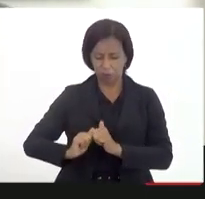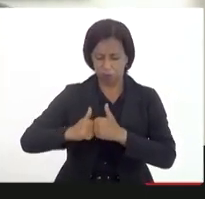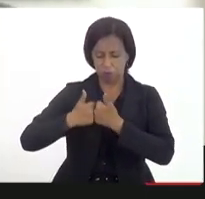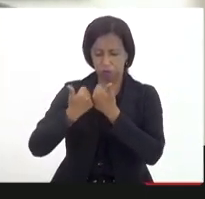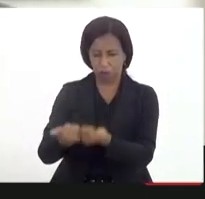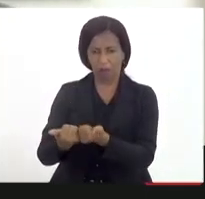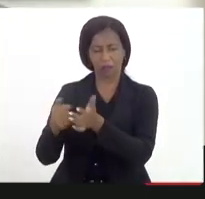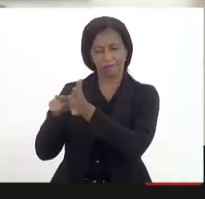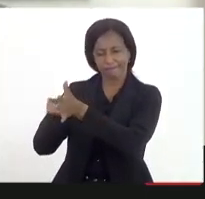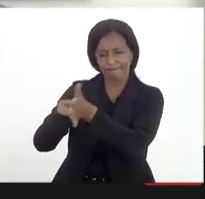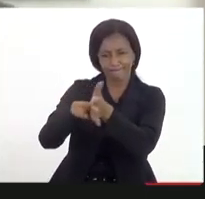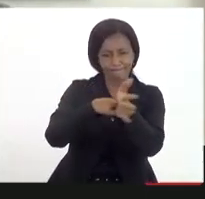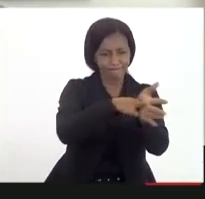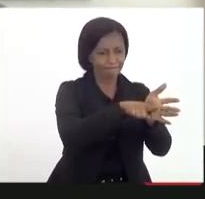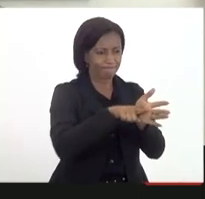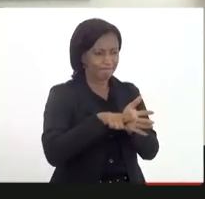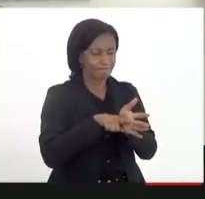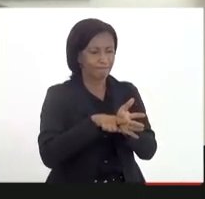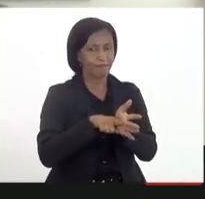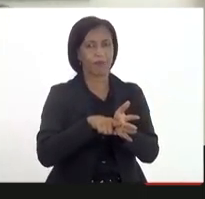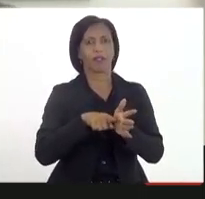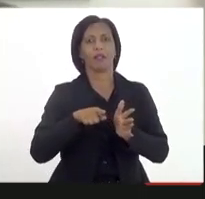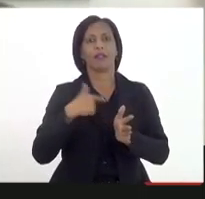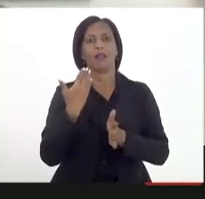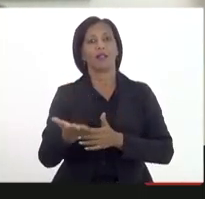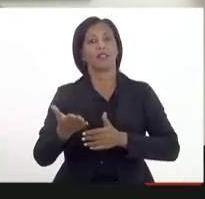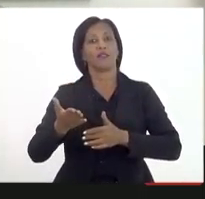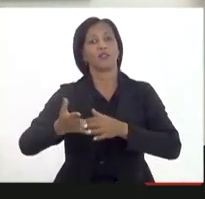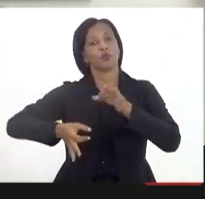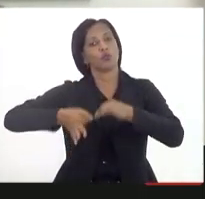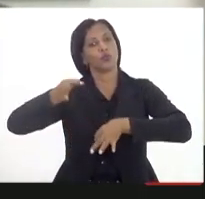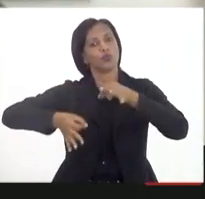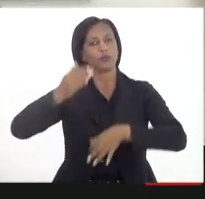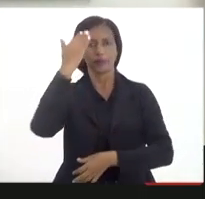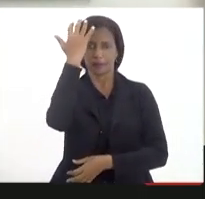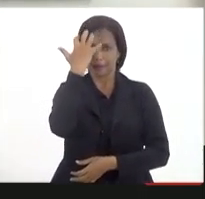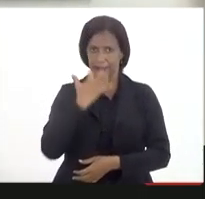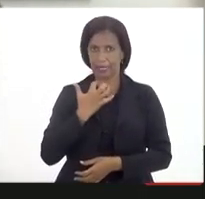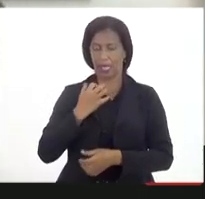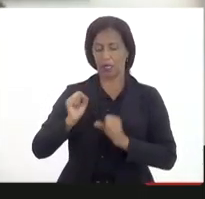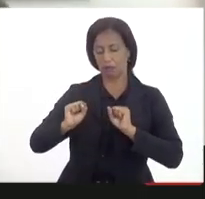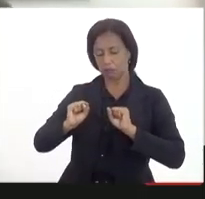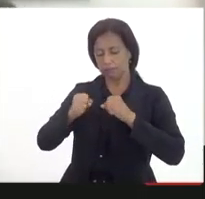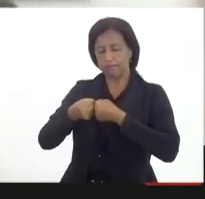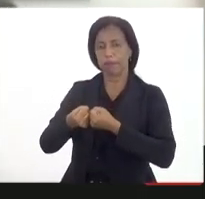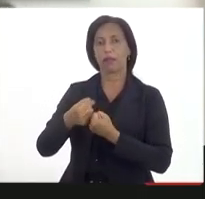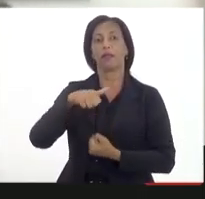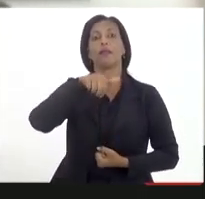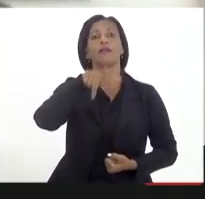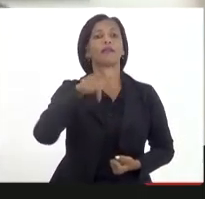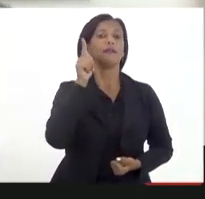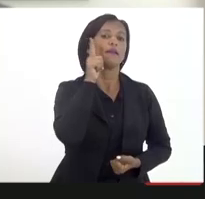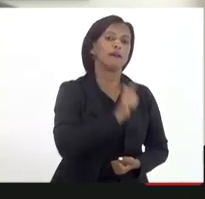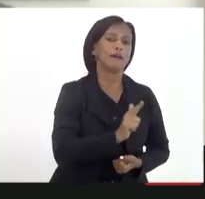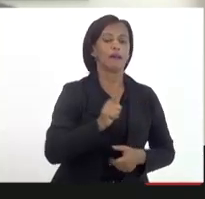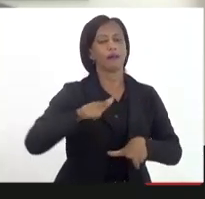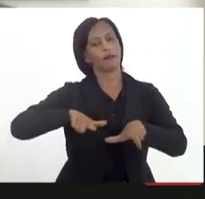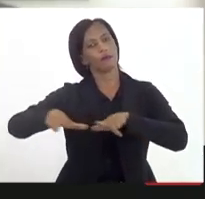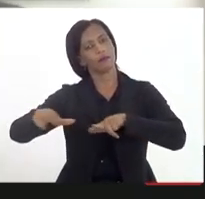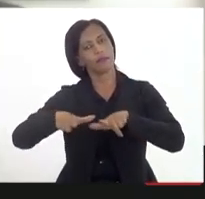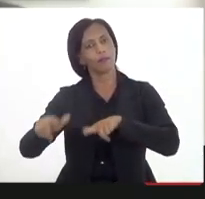é investigativo punitivo através de uma justiça militar célere e eficiente em ganha com isso ao cidadão Fluminense